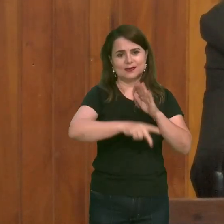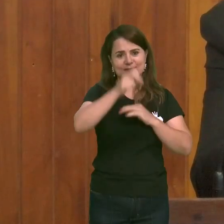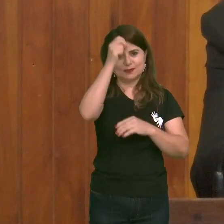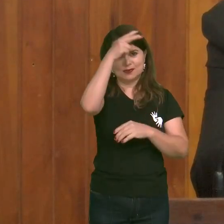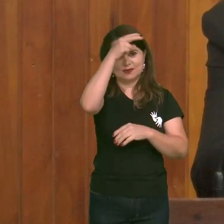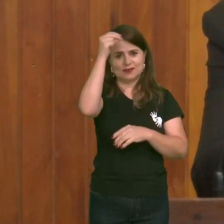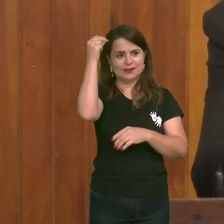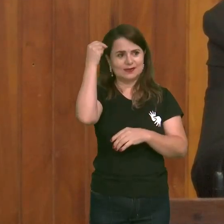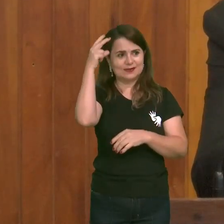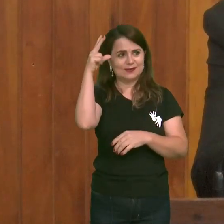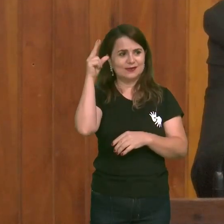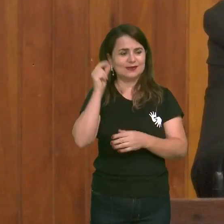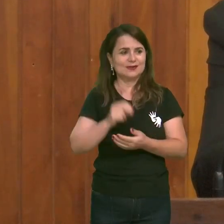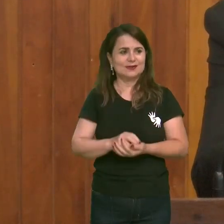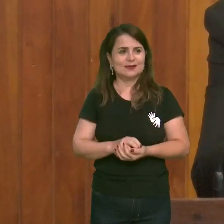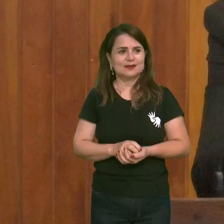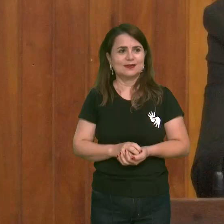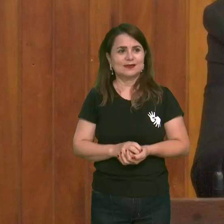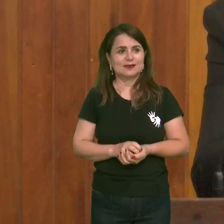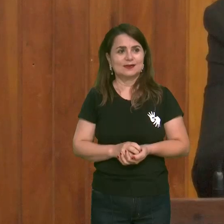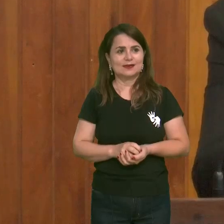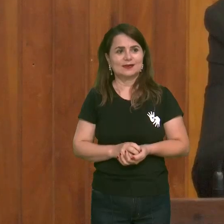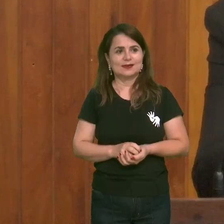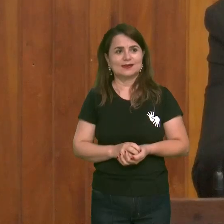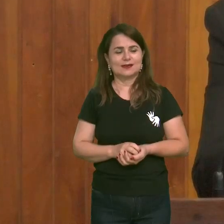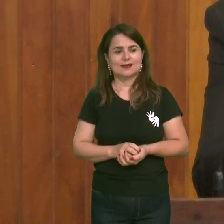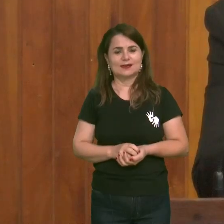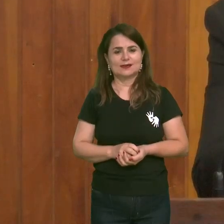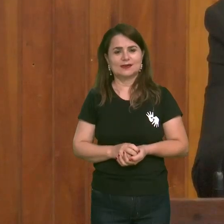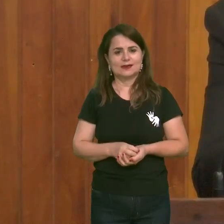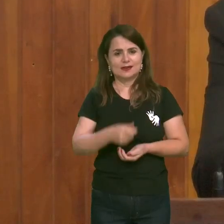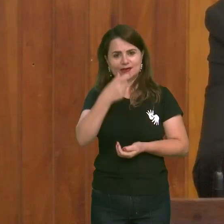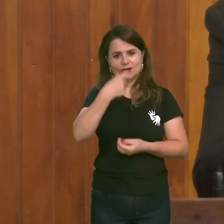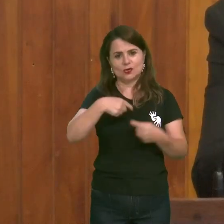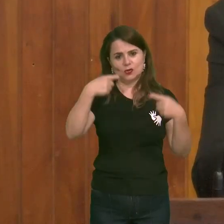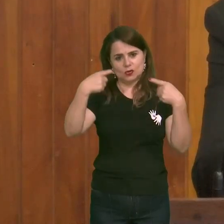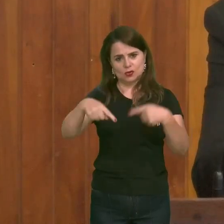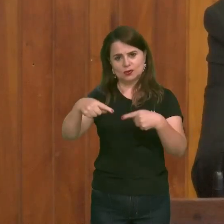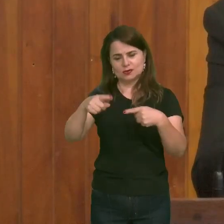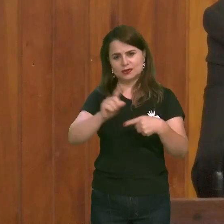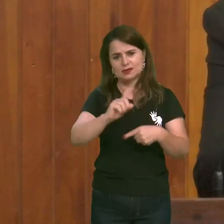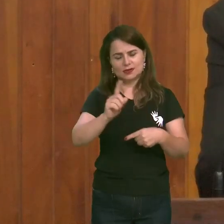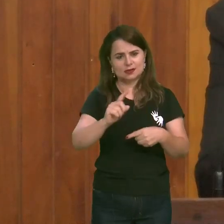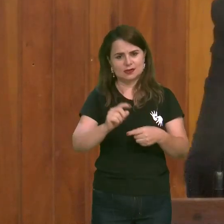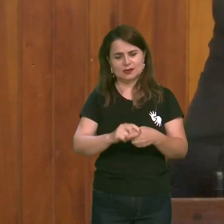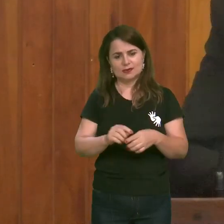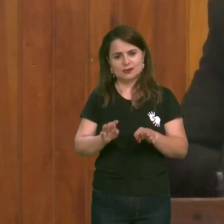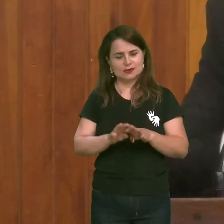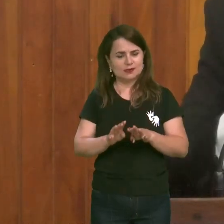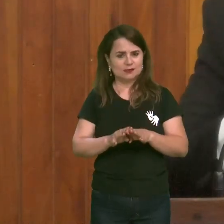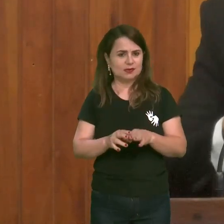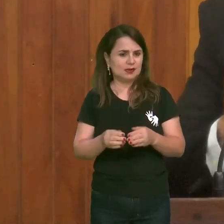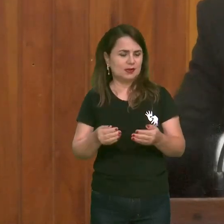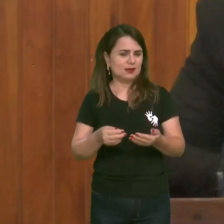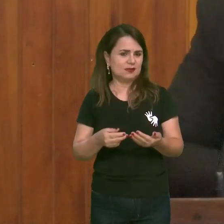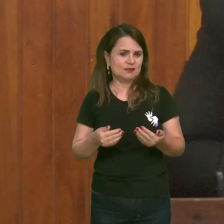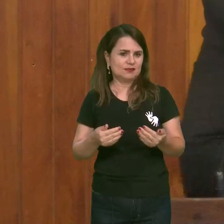vai estranhar né para estranhar não sou oposição e não sou situação